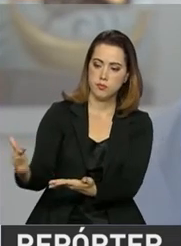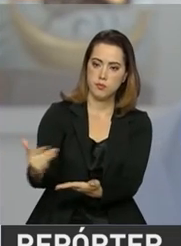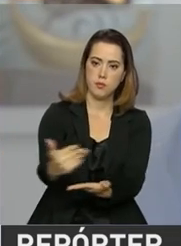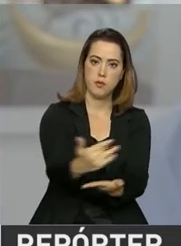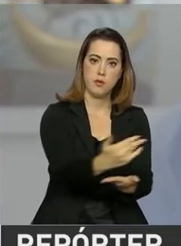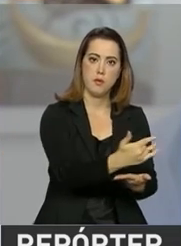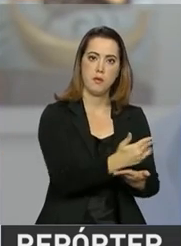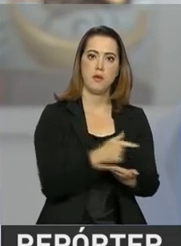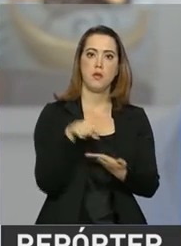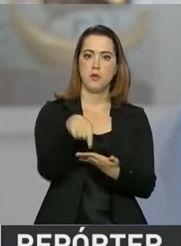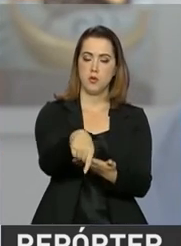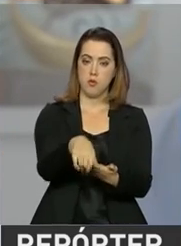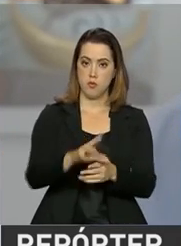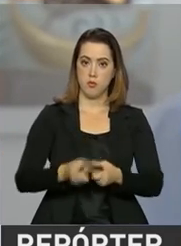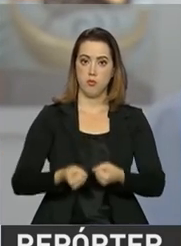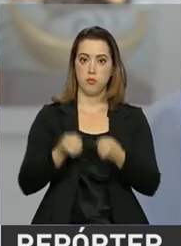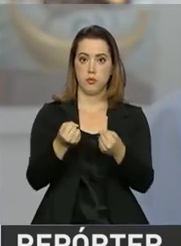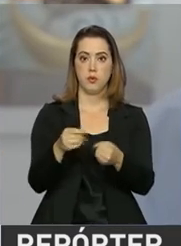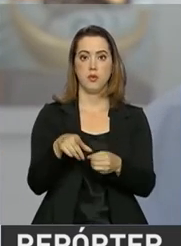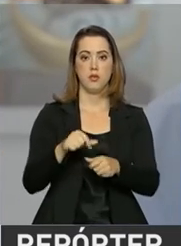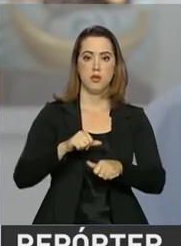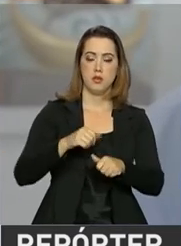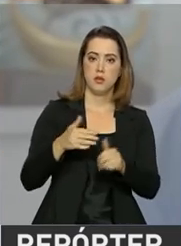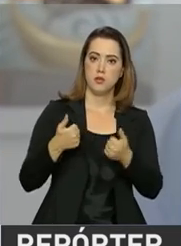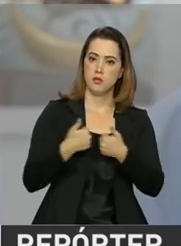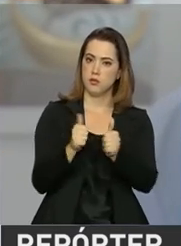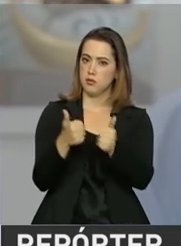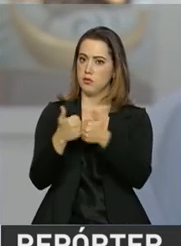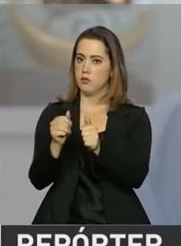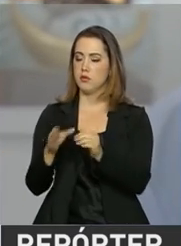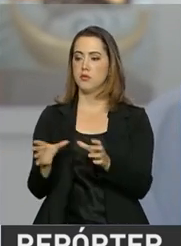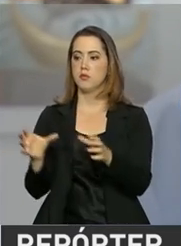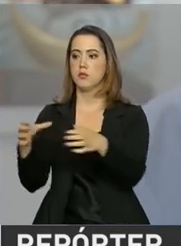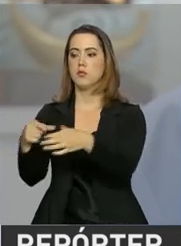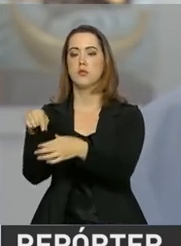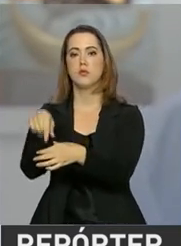apanhar essa carga e transportá-las até essa instituição que cuida de crianças, fazendo a segurança.